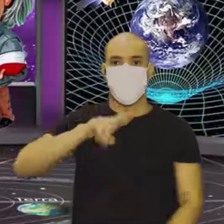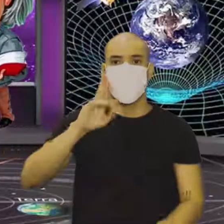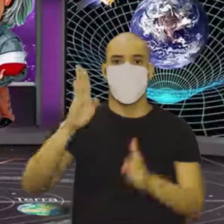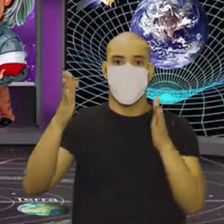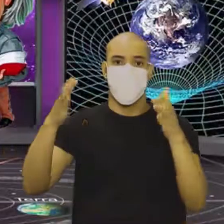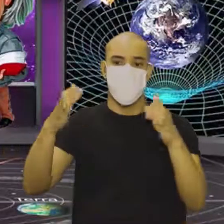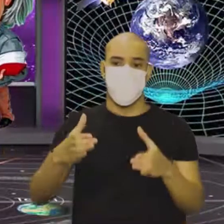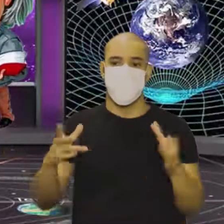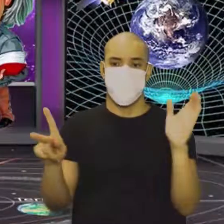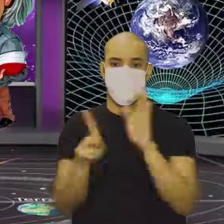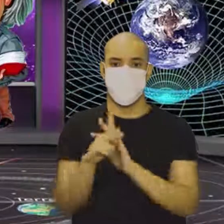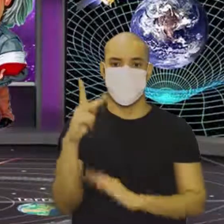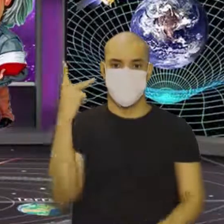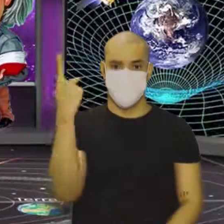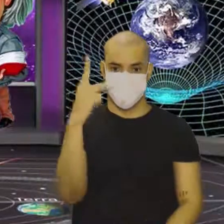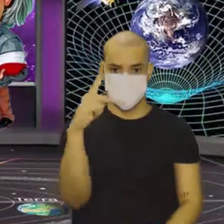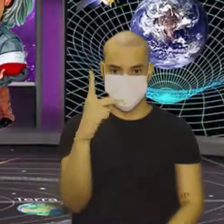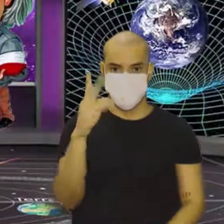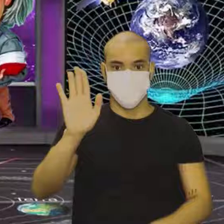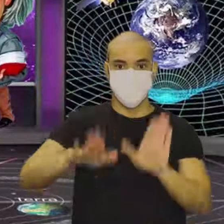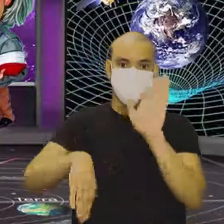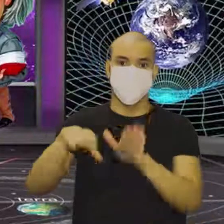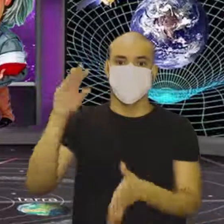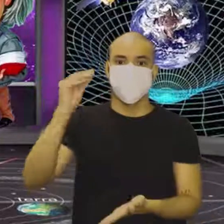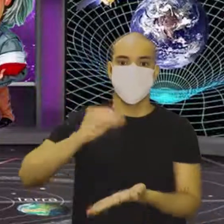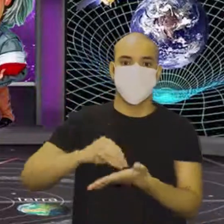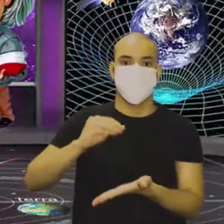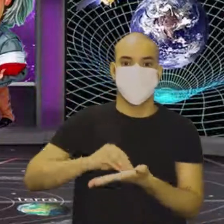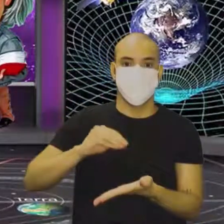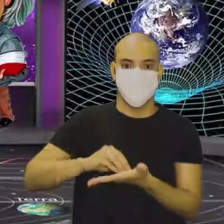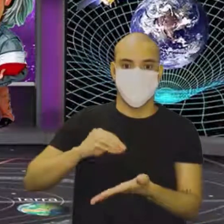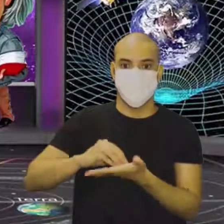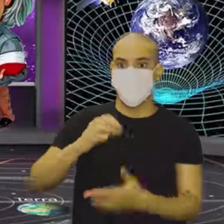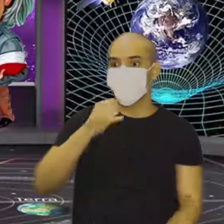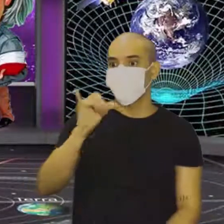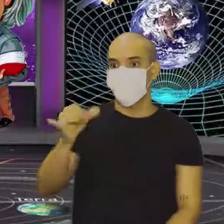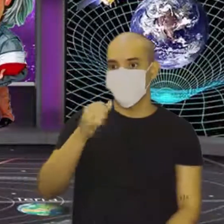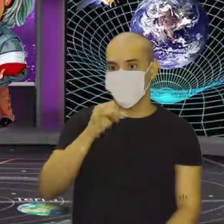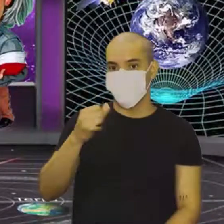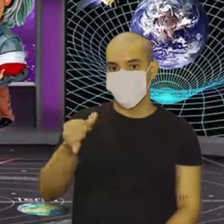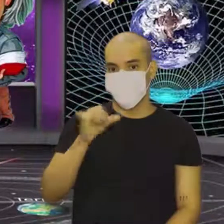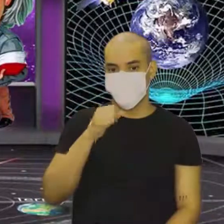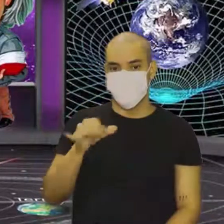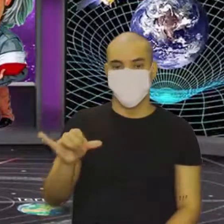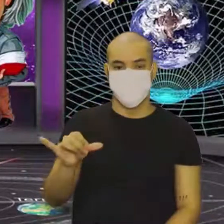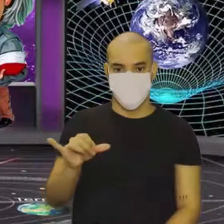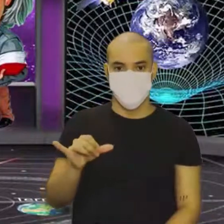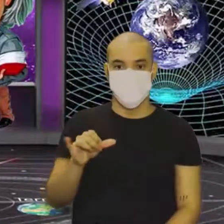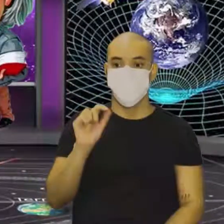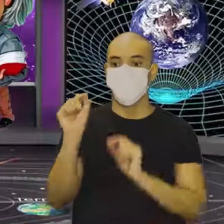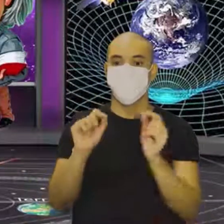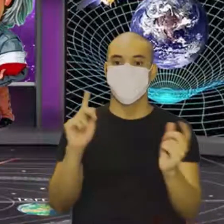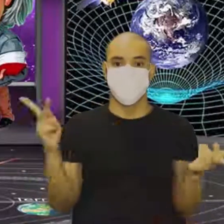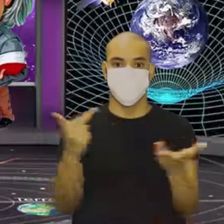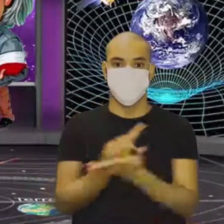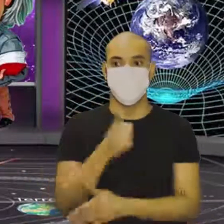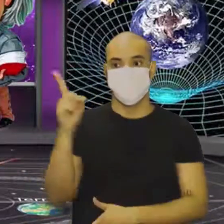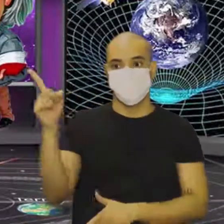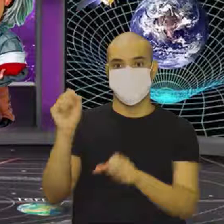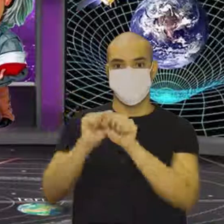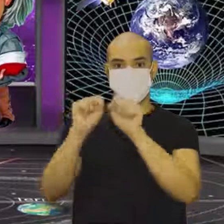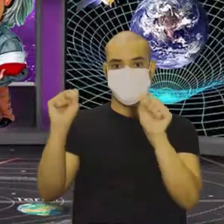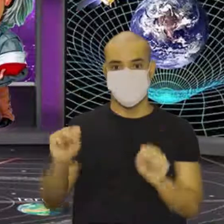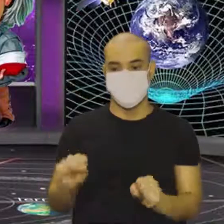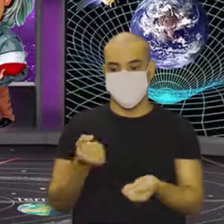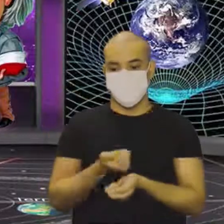da sua casa, quando falta, a gente fala assim, falta energia elétrica, né? Tá sem energia. Então, o que aconteceu lá no sistema